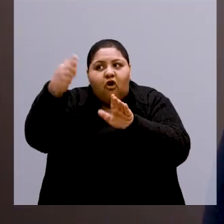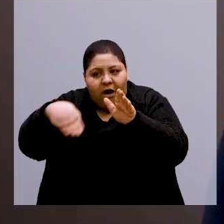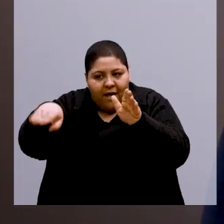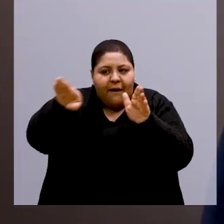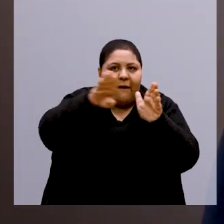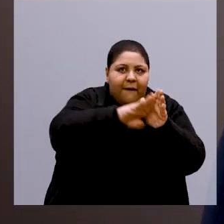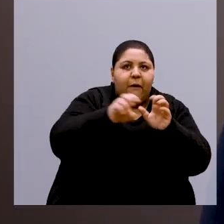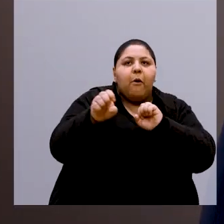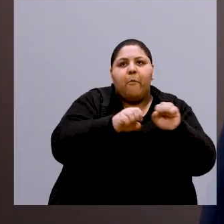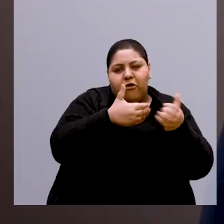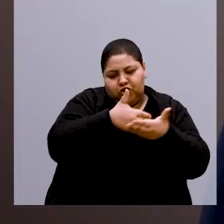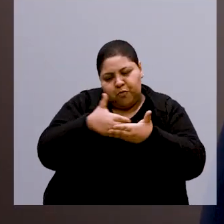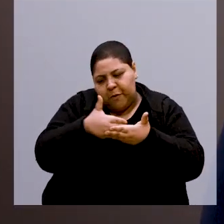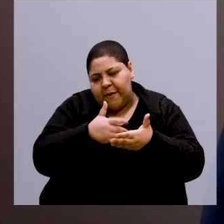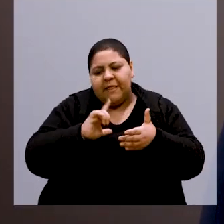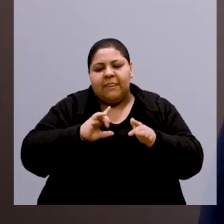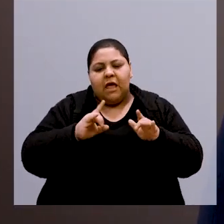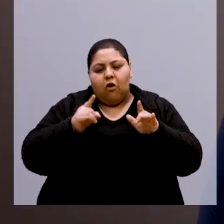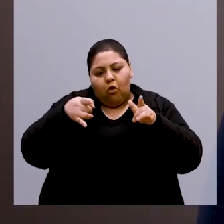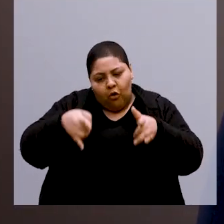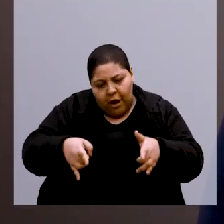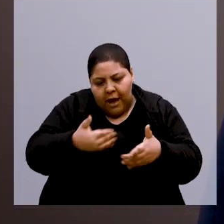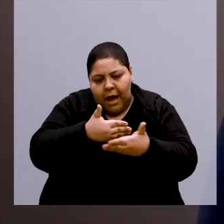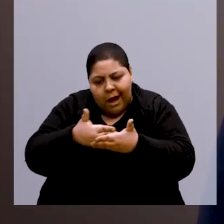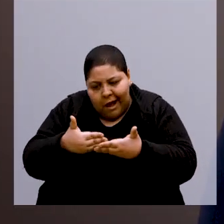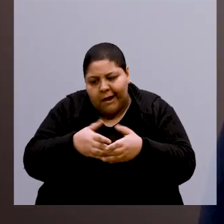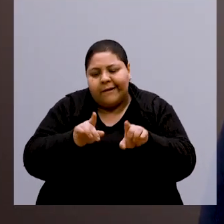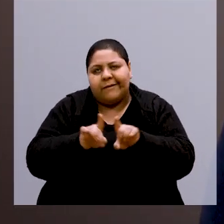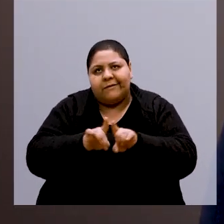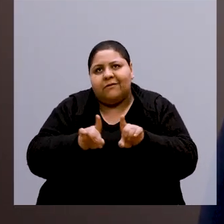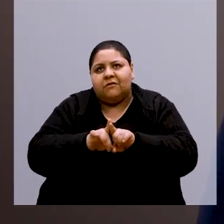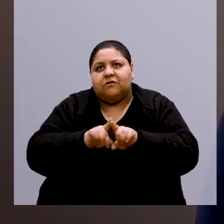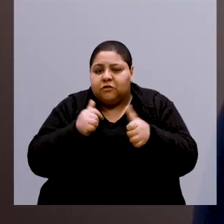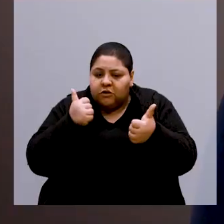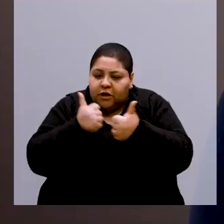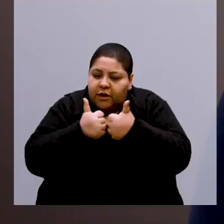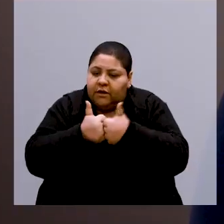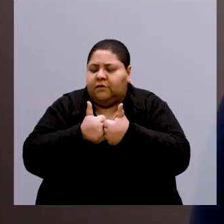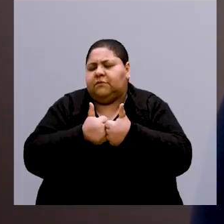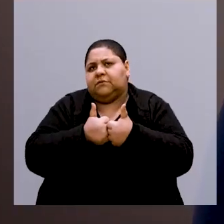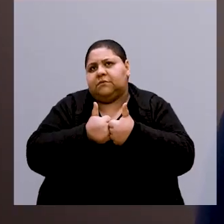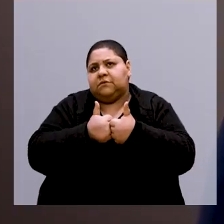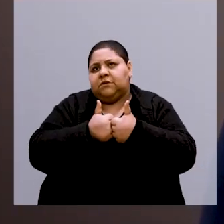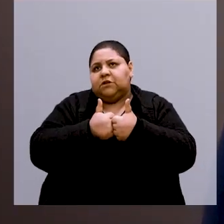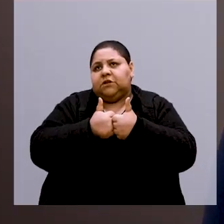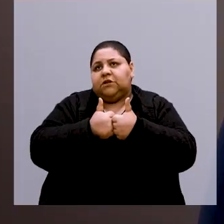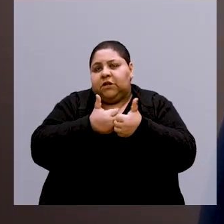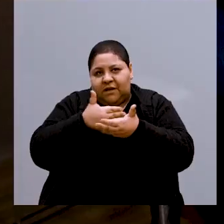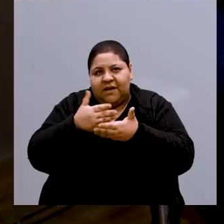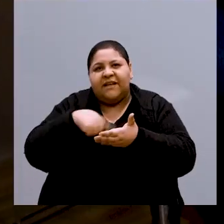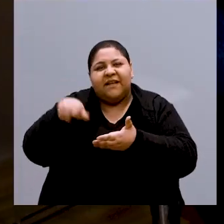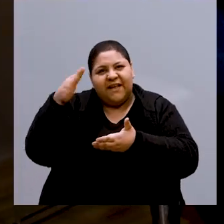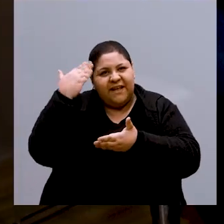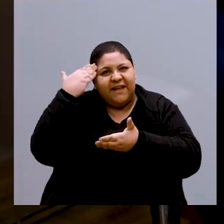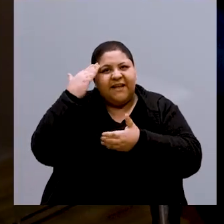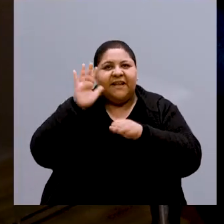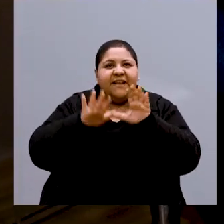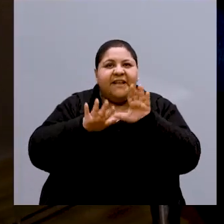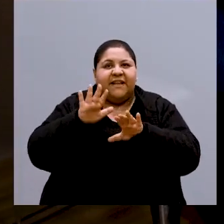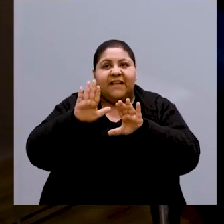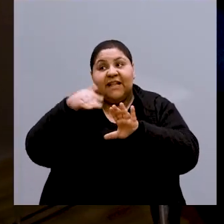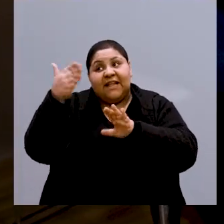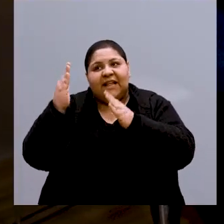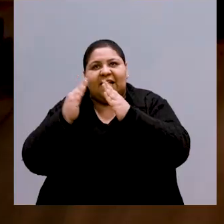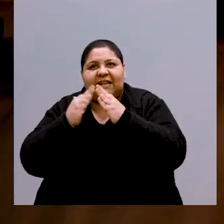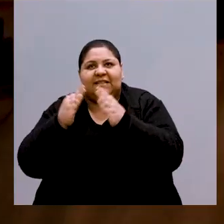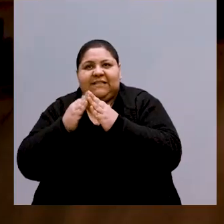mães externas, então elas podem trazer seu bebê, a gente tem um bercinho para acolher ali no cantinho, para ela estar junto com a criança, porque a gente sabe que às